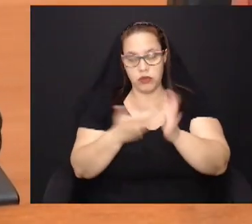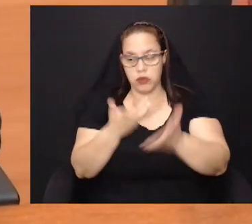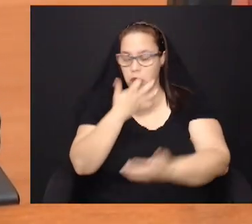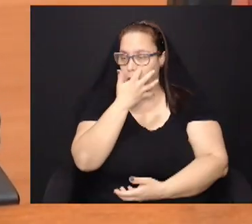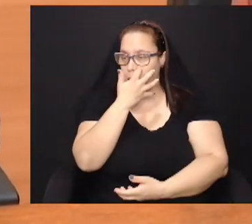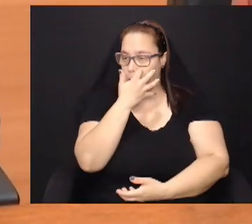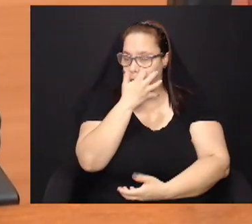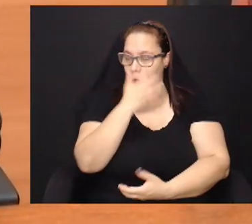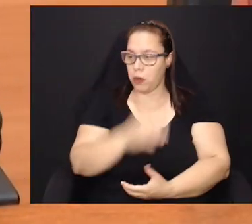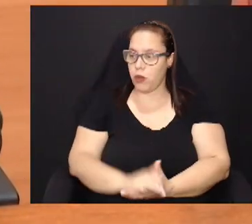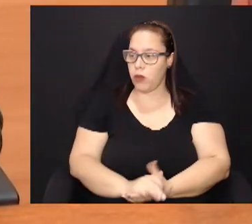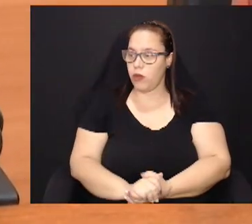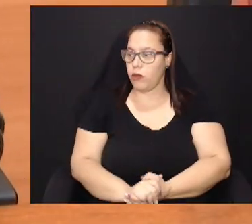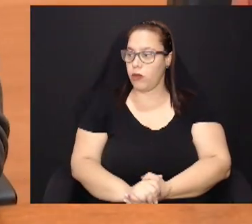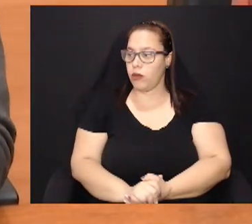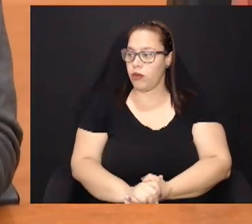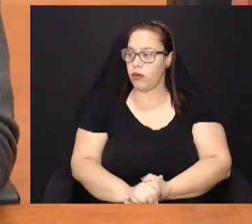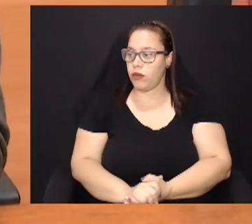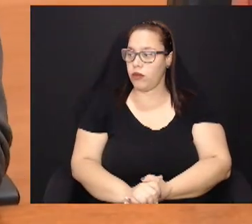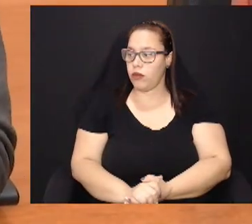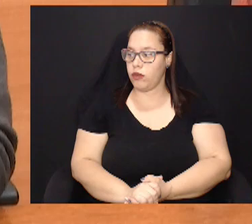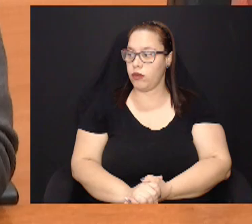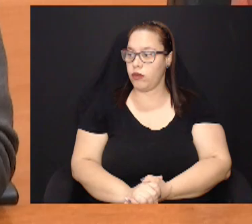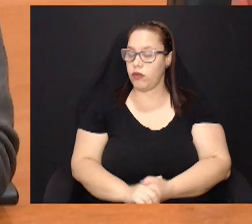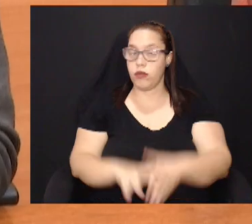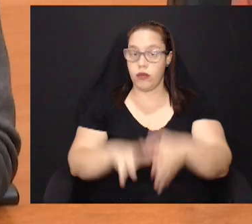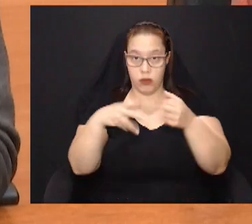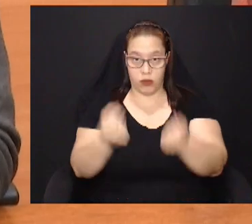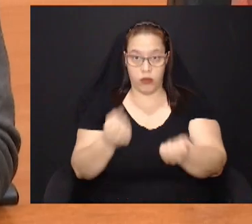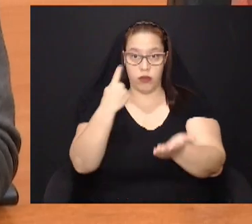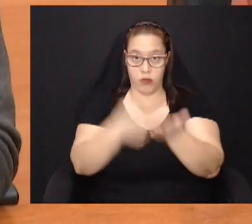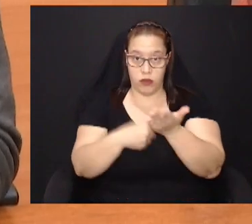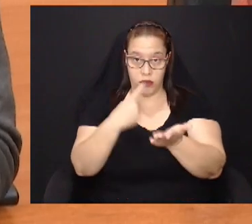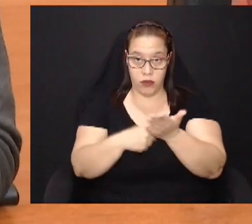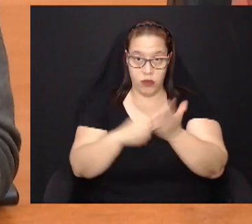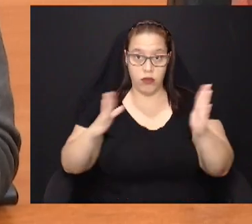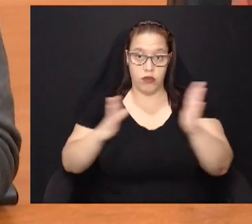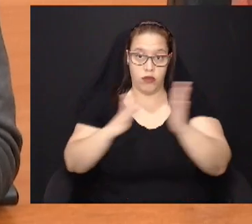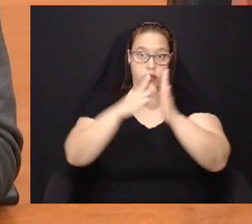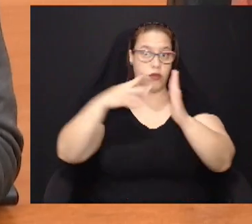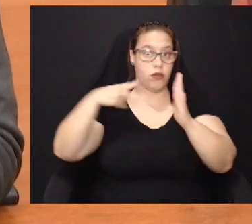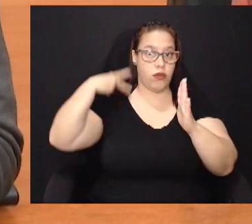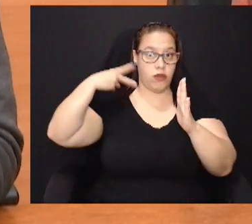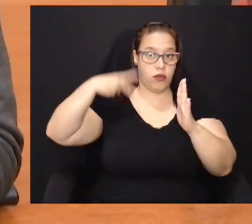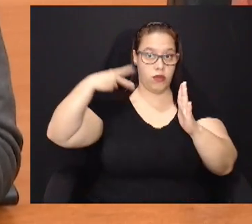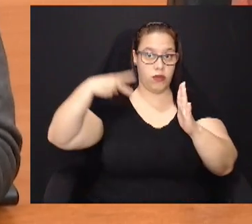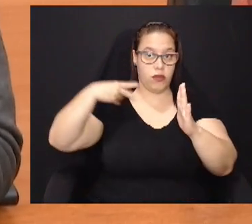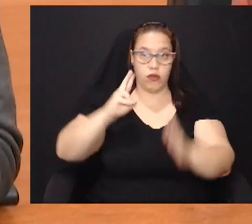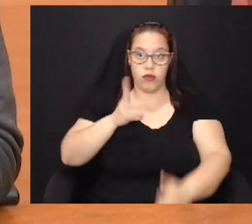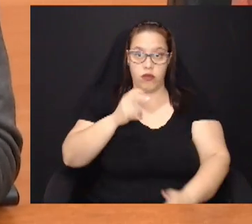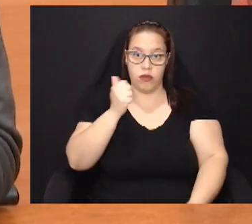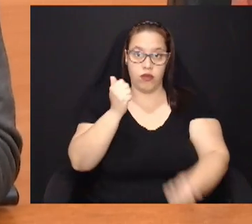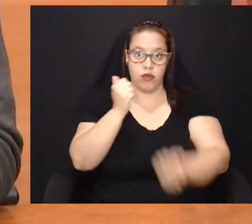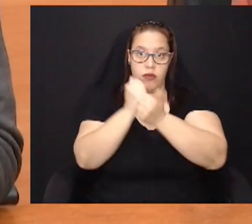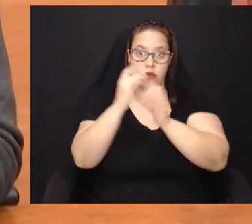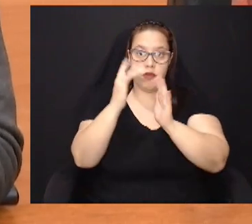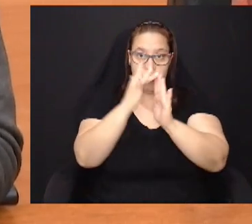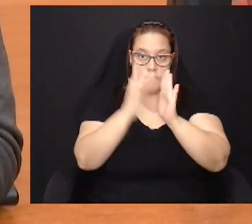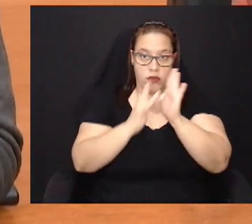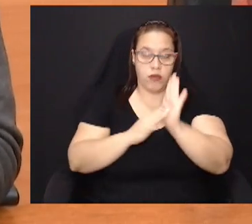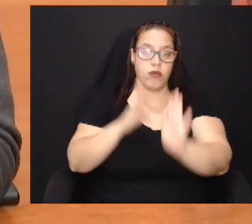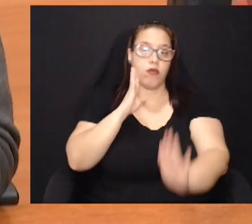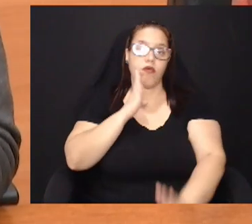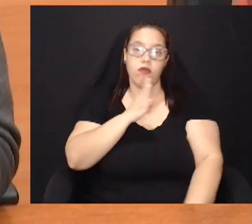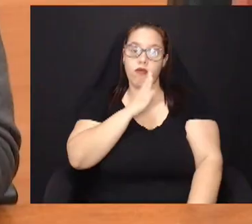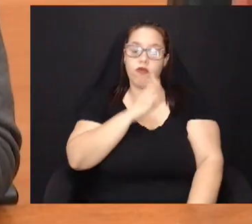Então eu quero reassumir o compromisso com vocês da Frente Parlamentar de estar sempre defendendo as pautas dos bares e restaurantes